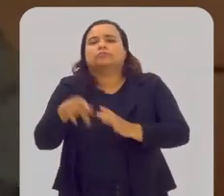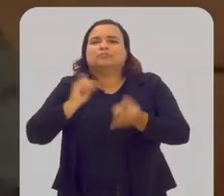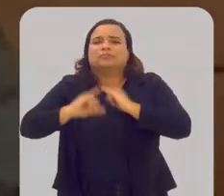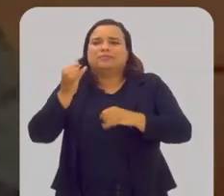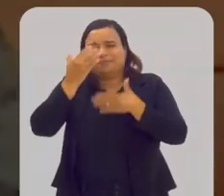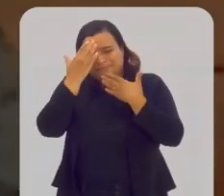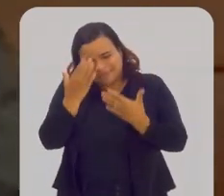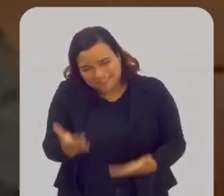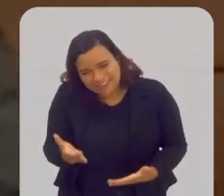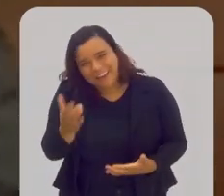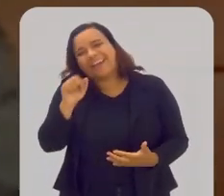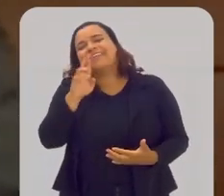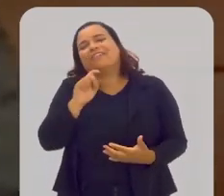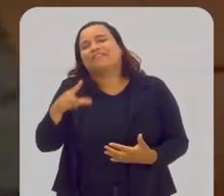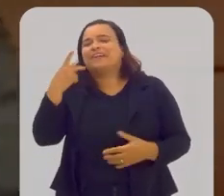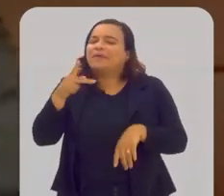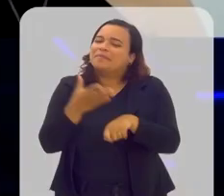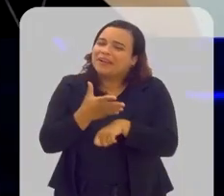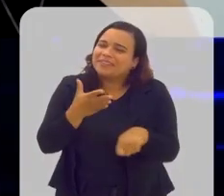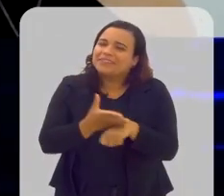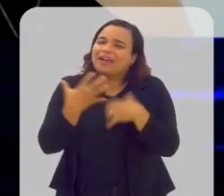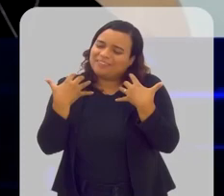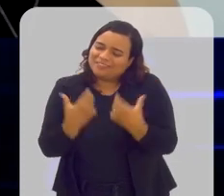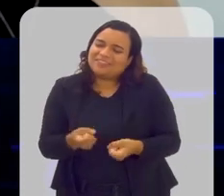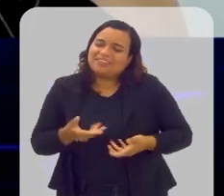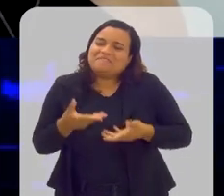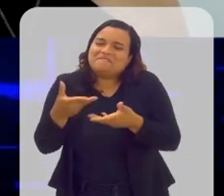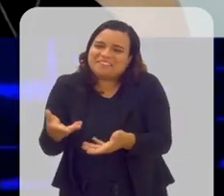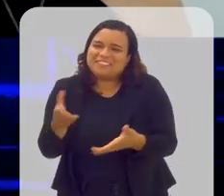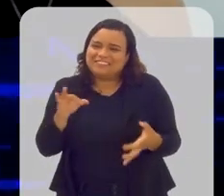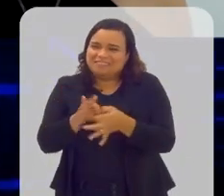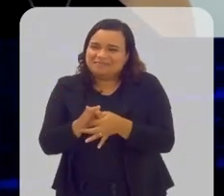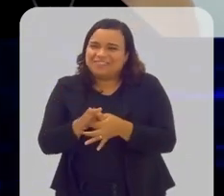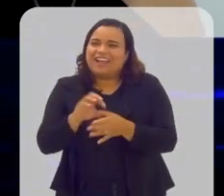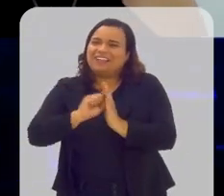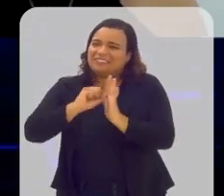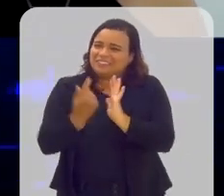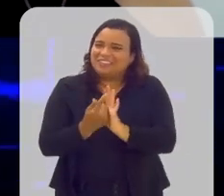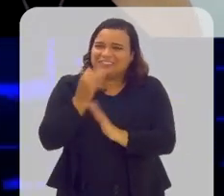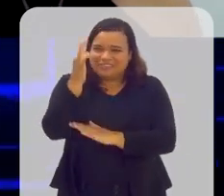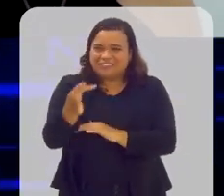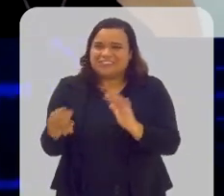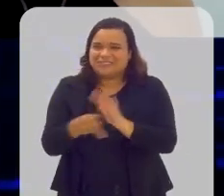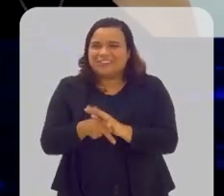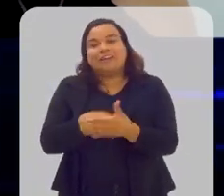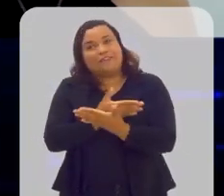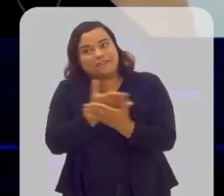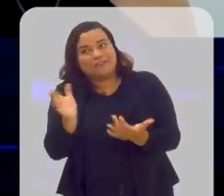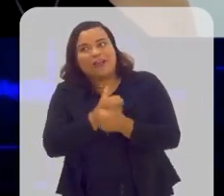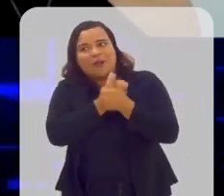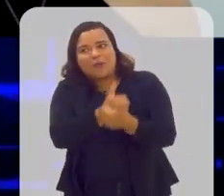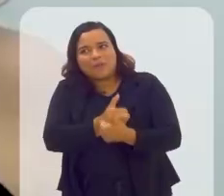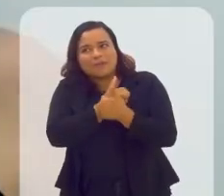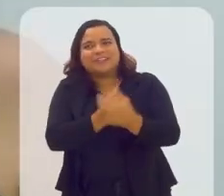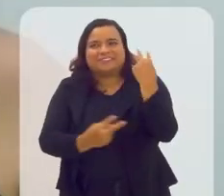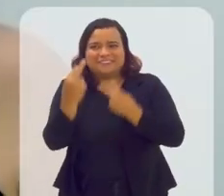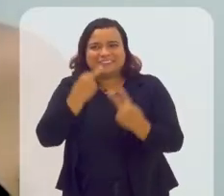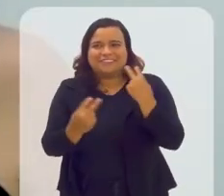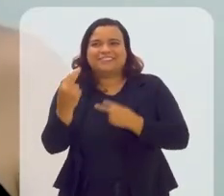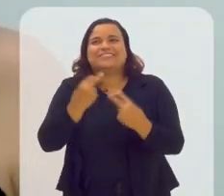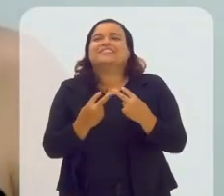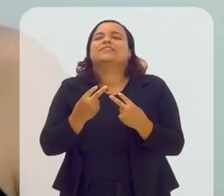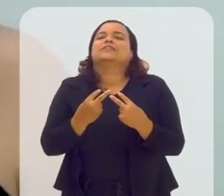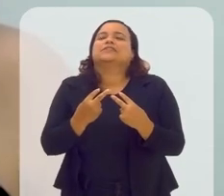o fortalecimento da indústria química. Rafael, muito obrigado por ter participado e aceitado o convite de compor aqui a nossa agenda de futuro. E para